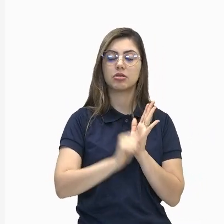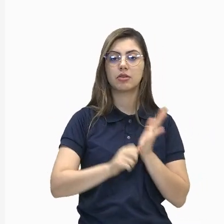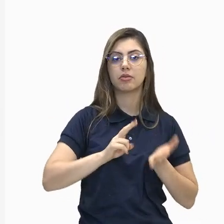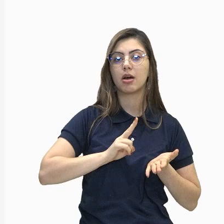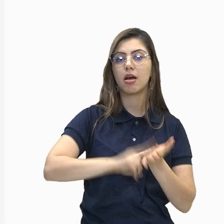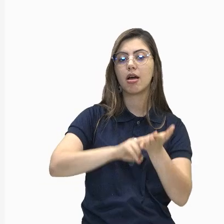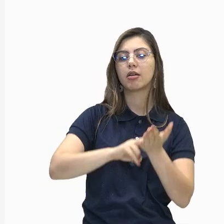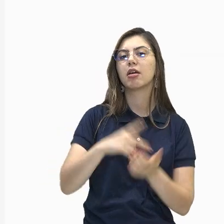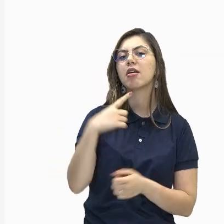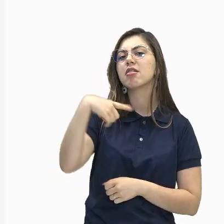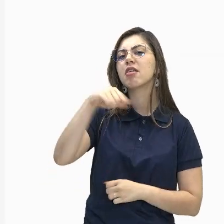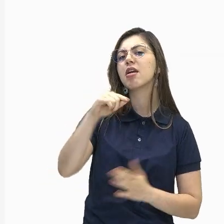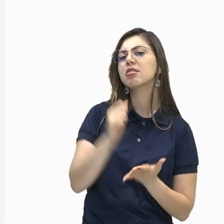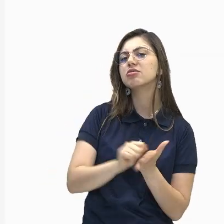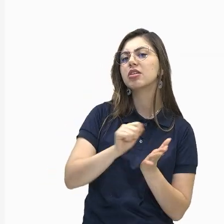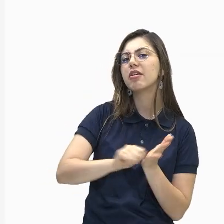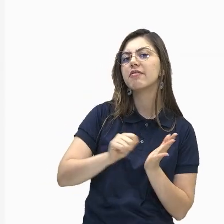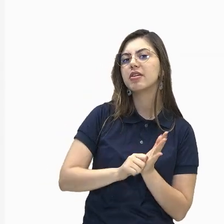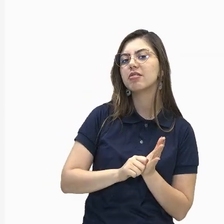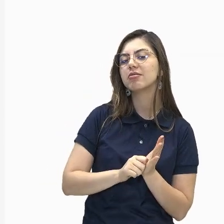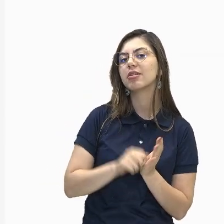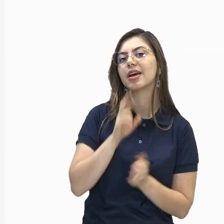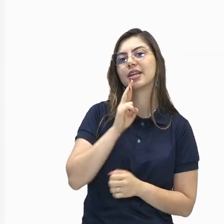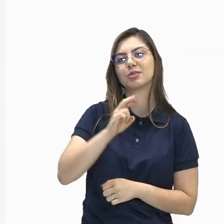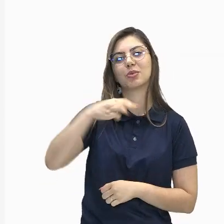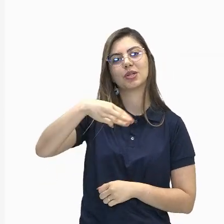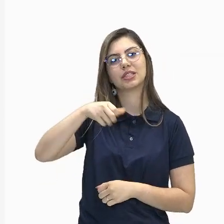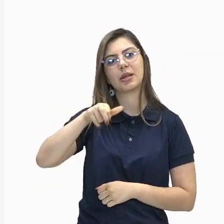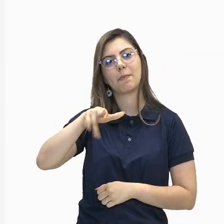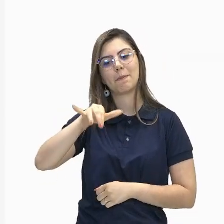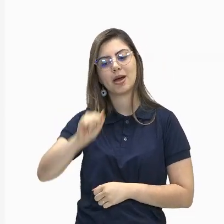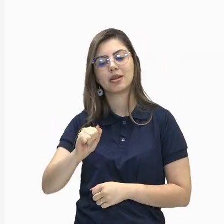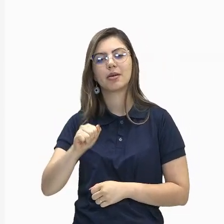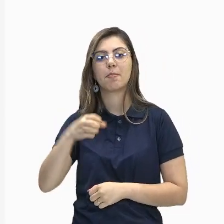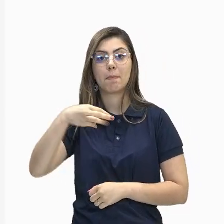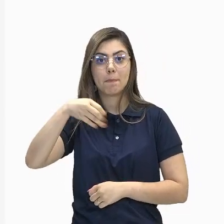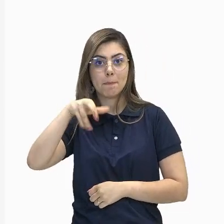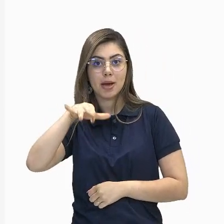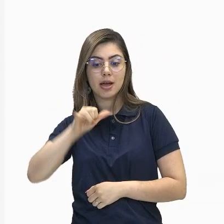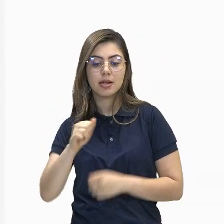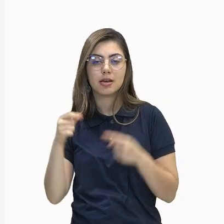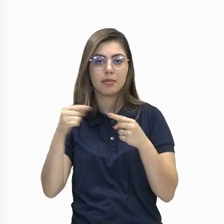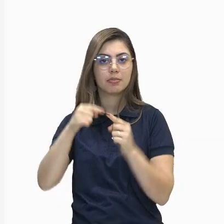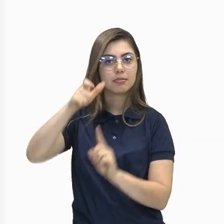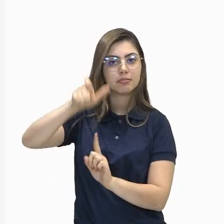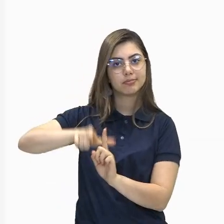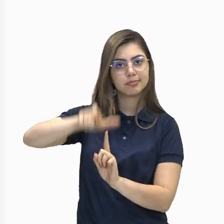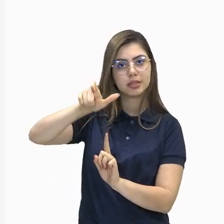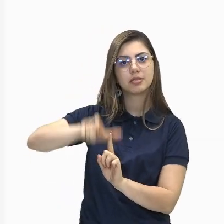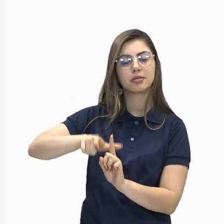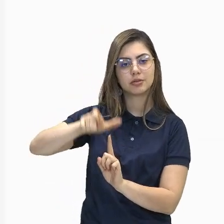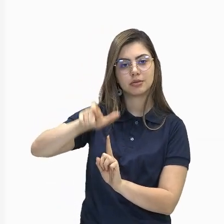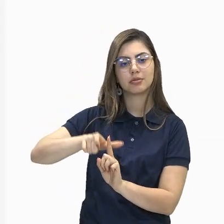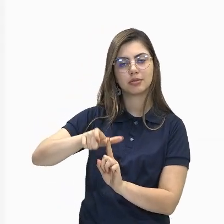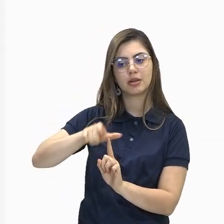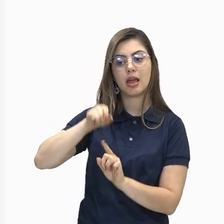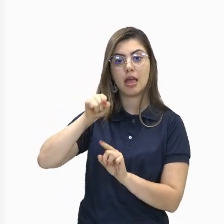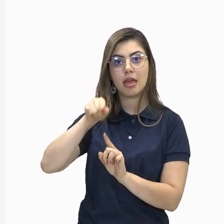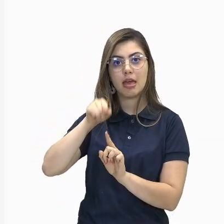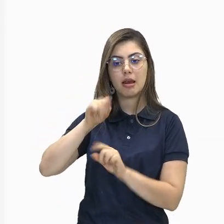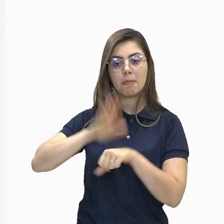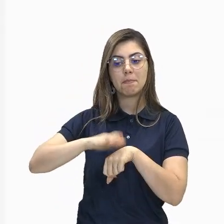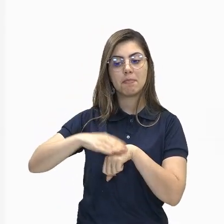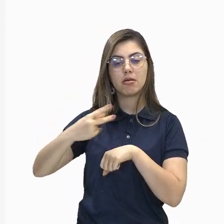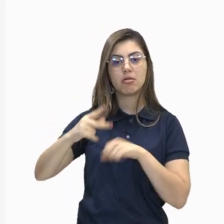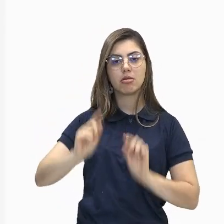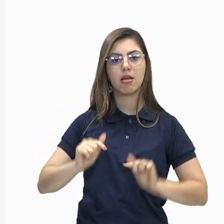carta? A resposta é Maria. Então, Maria é o sujeito. Observe que Maria é um sujeito que realiza a